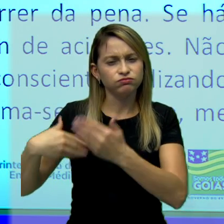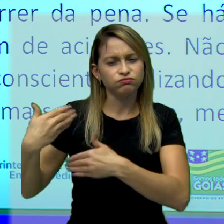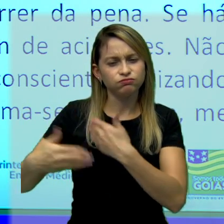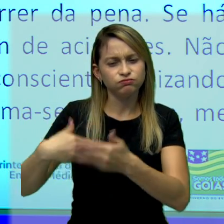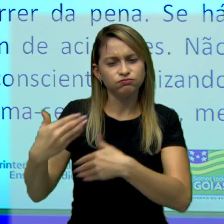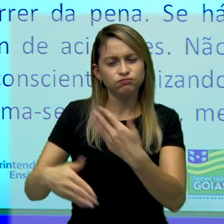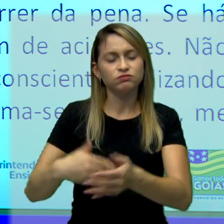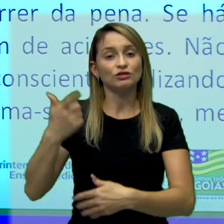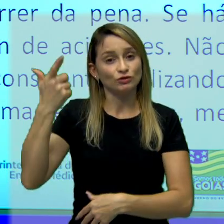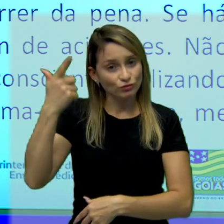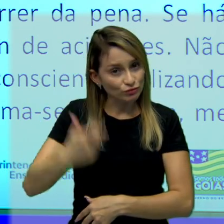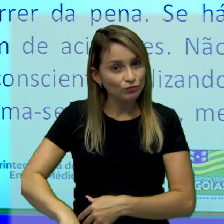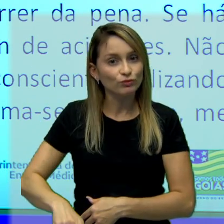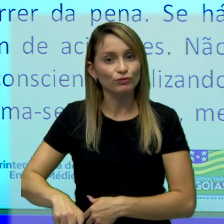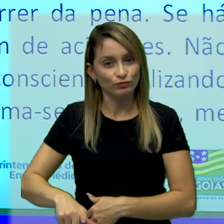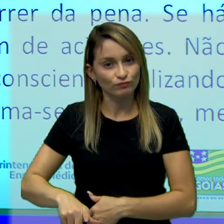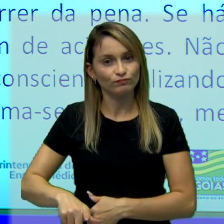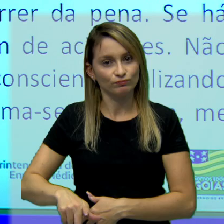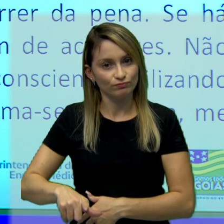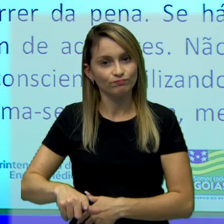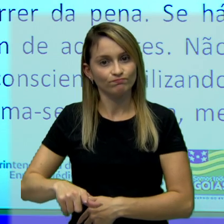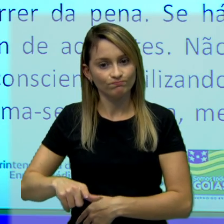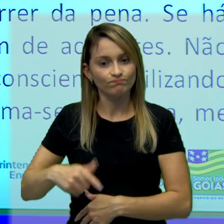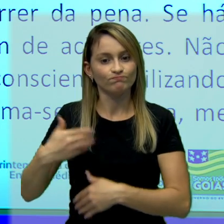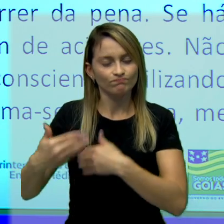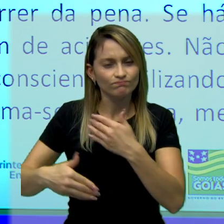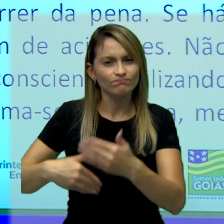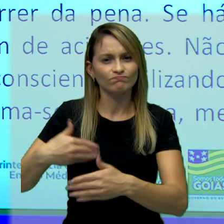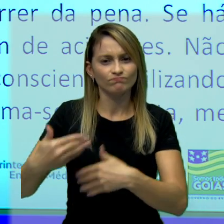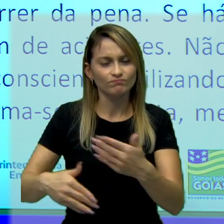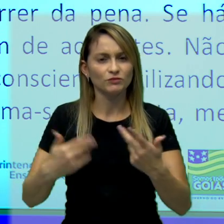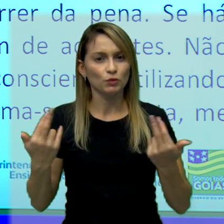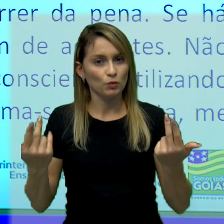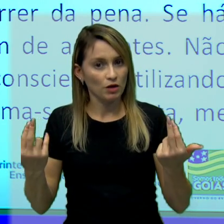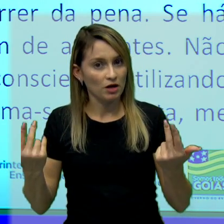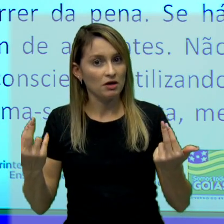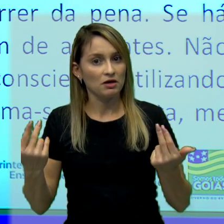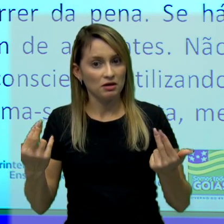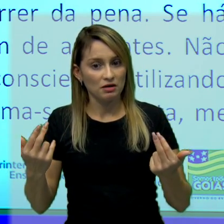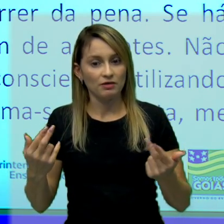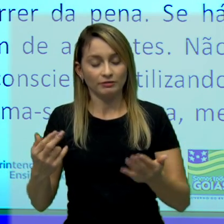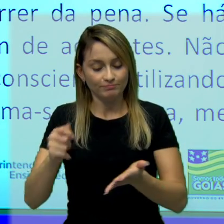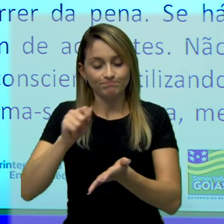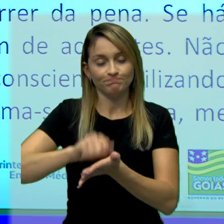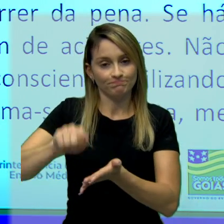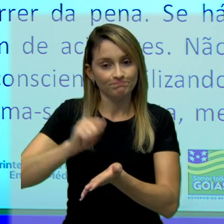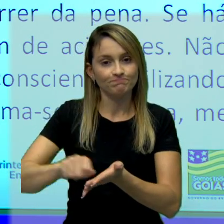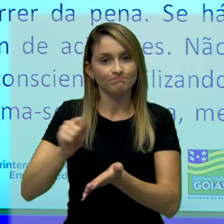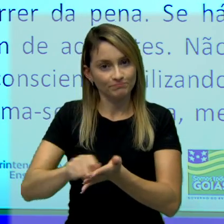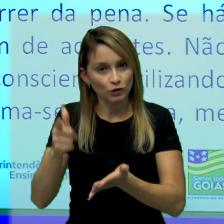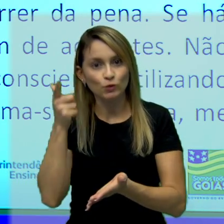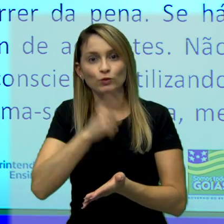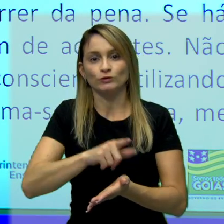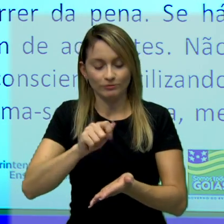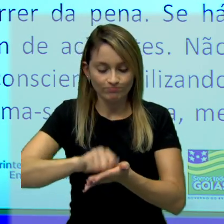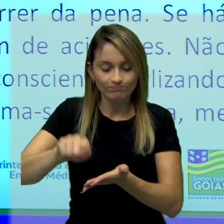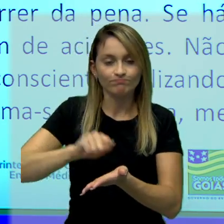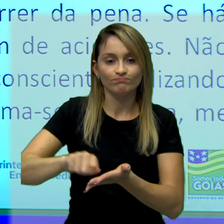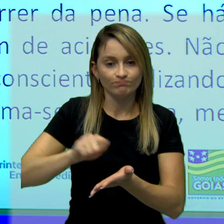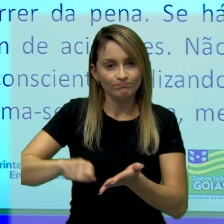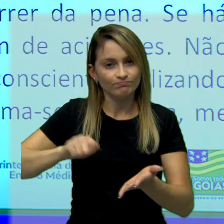o mesmo grito de evasão nas mesmas circunstâncias. Desta vez, o poema